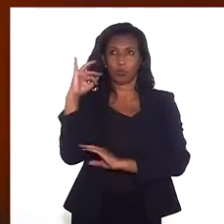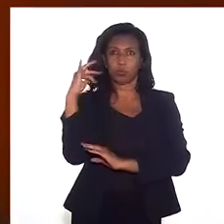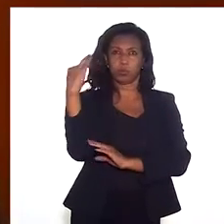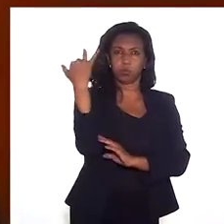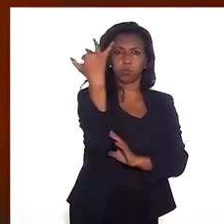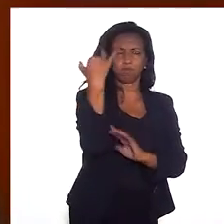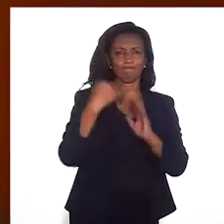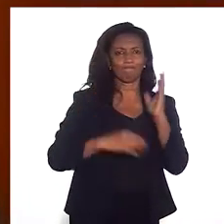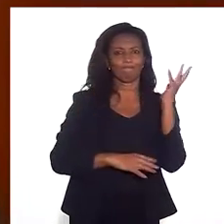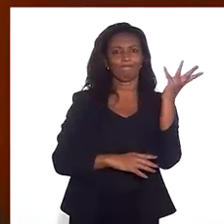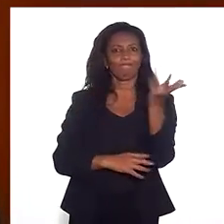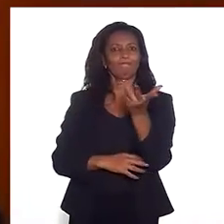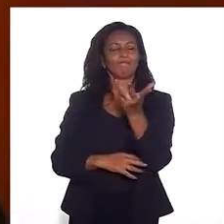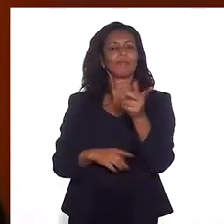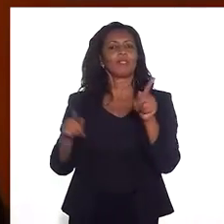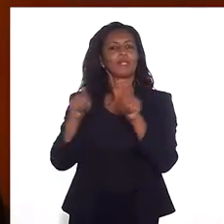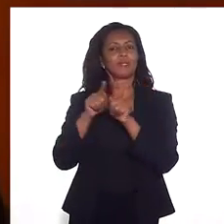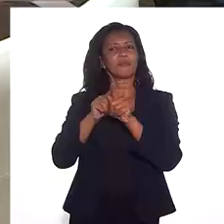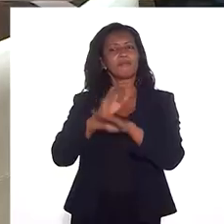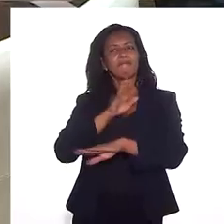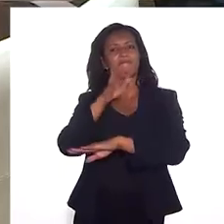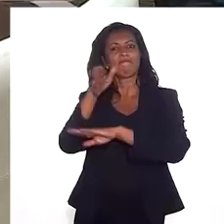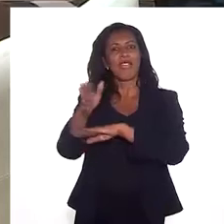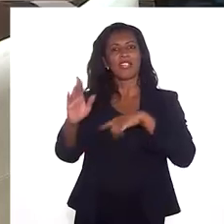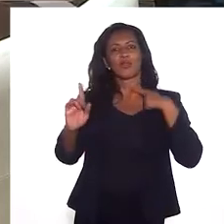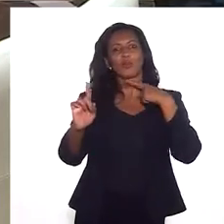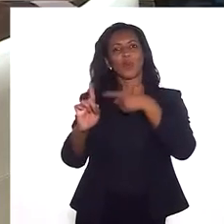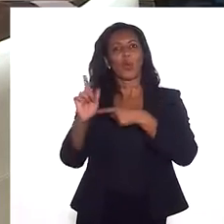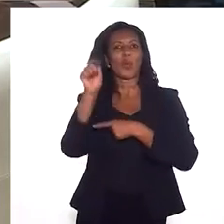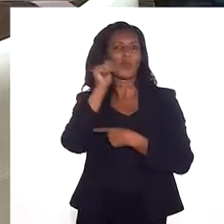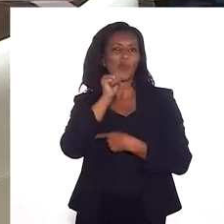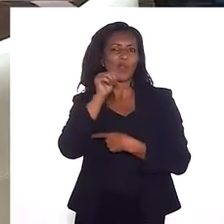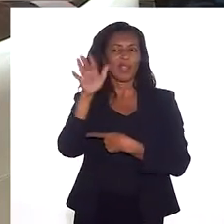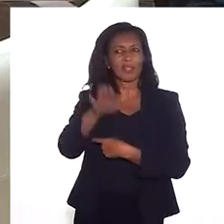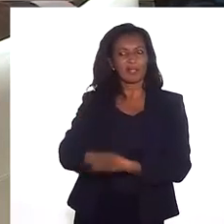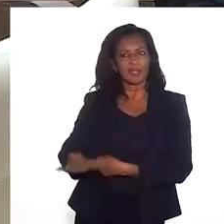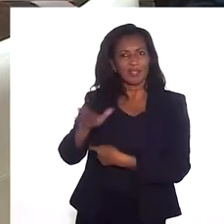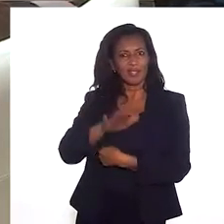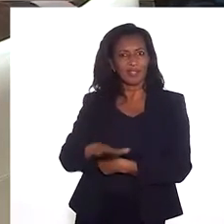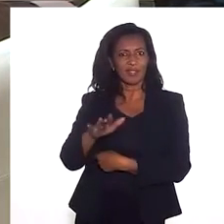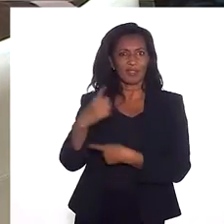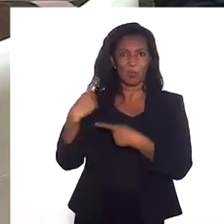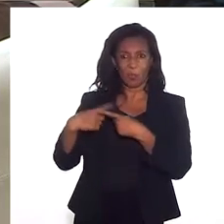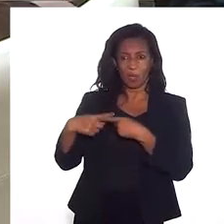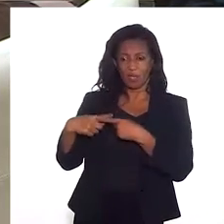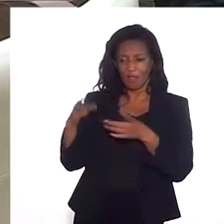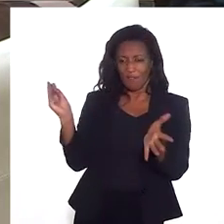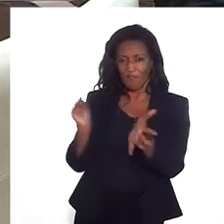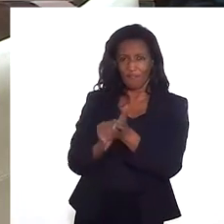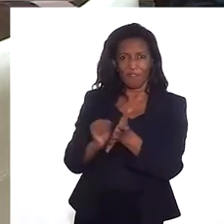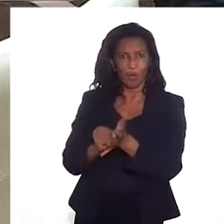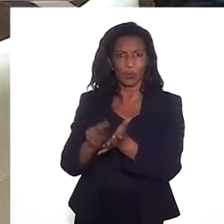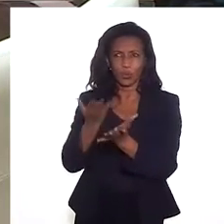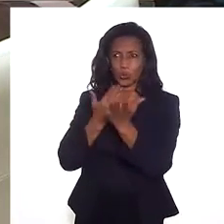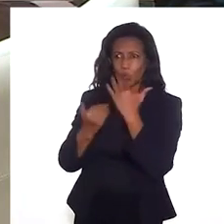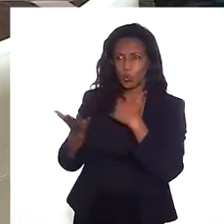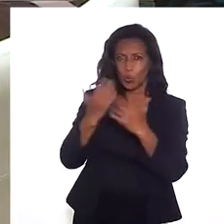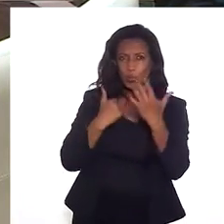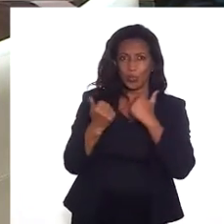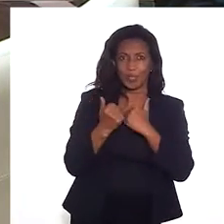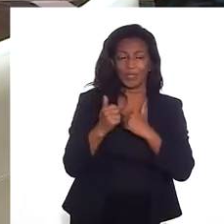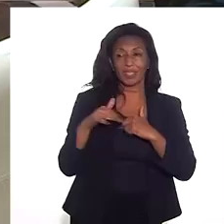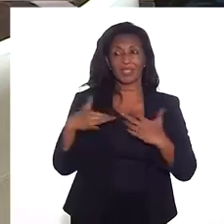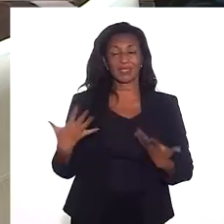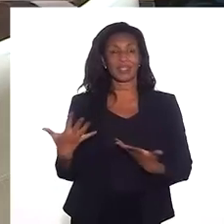esses impactos ambientais afetam mais mulheres e crianças, porque diante de uma situação de escassez de alimentos,